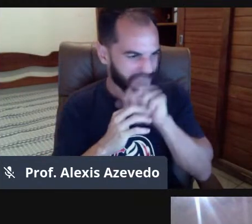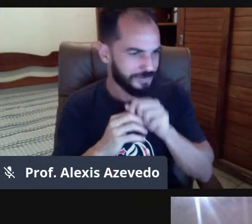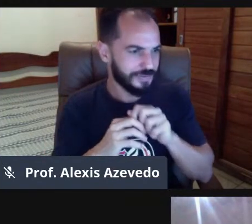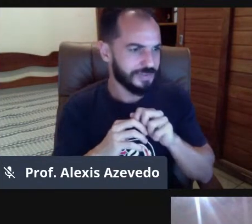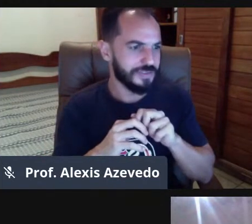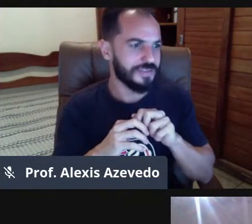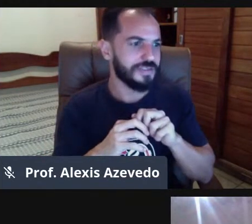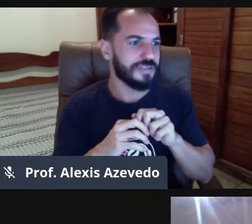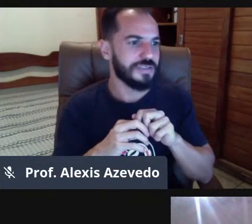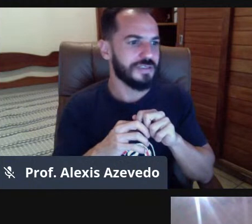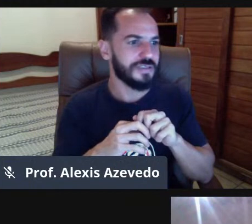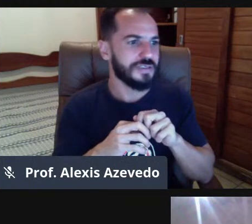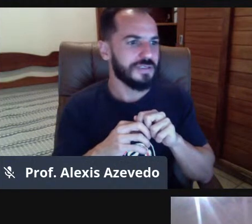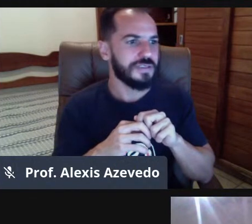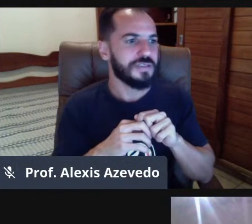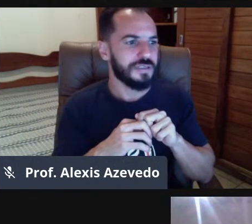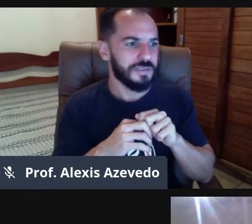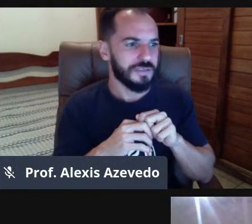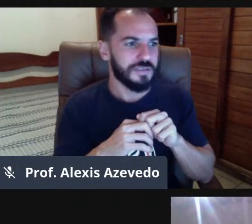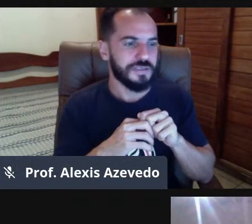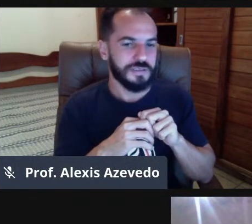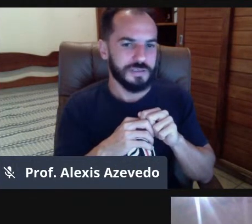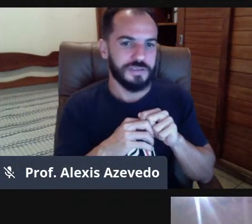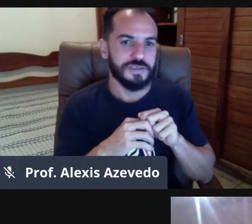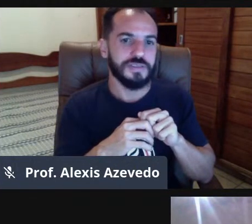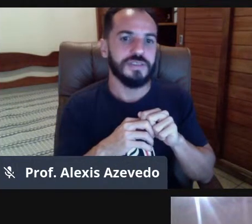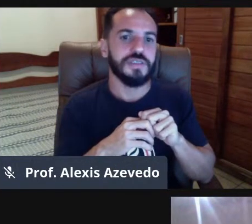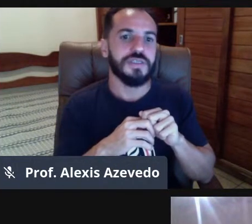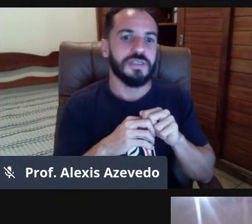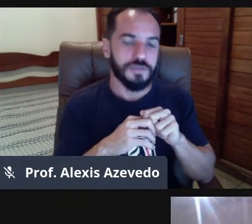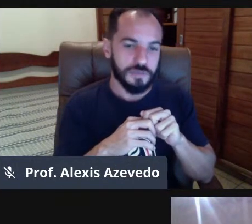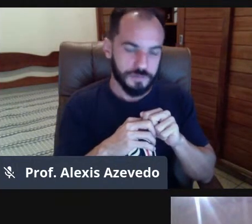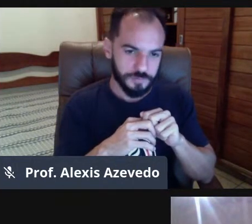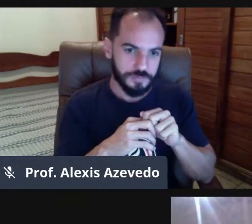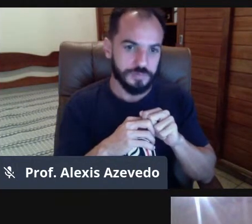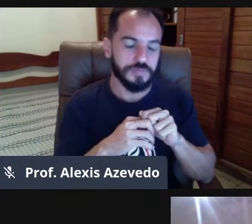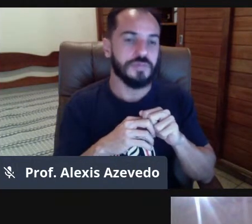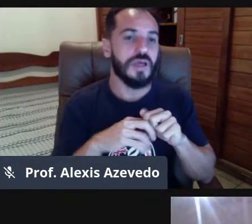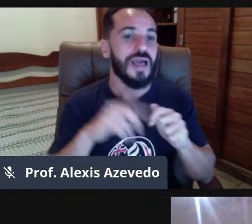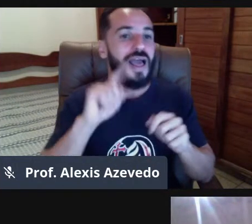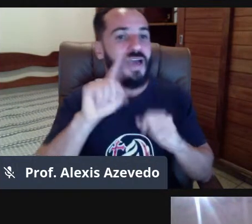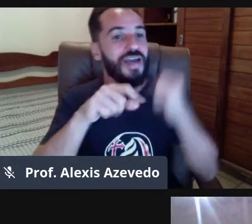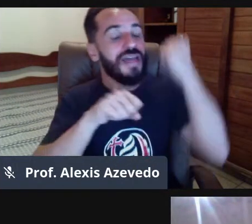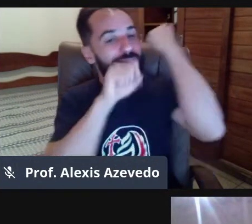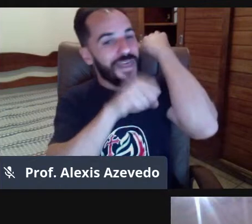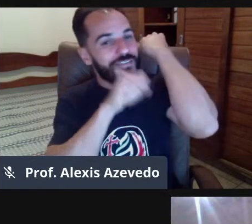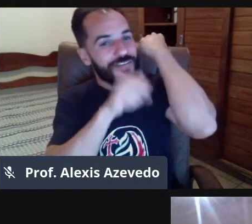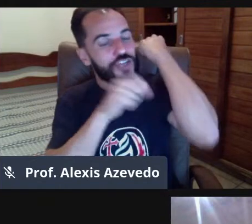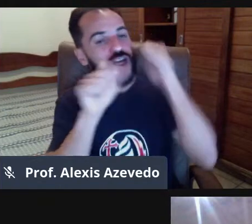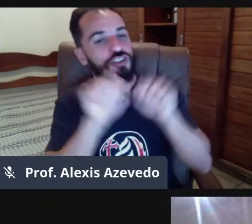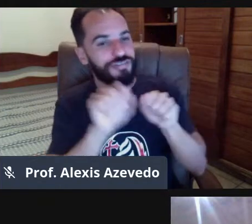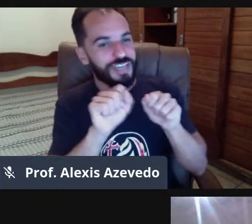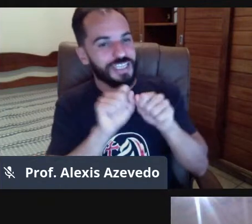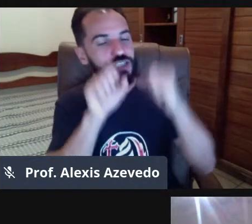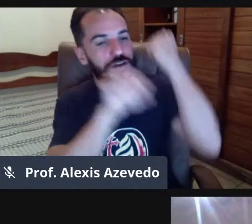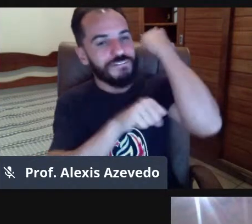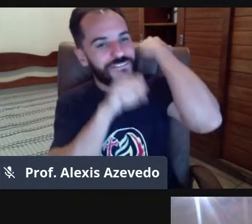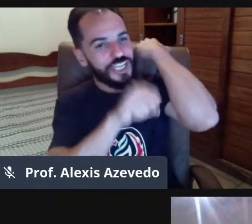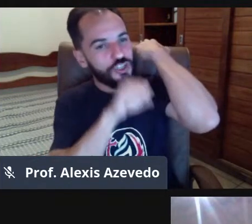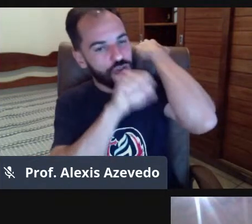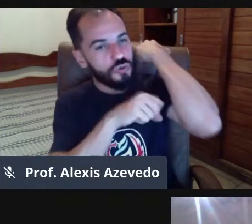para apresentar para vocês o Judson e a Andresa, infelizmente não houve tempo hábil para edição